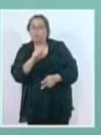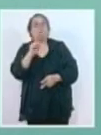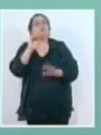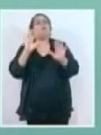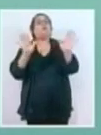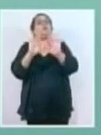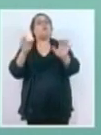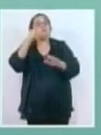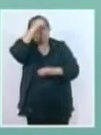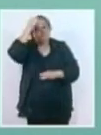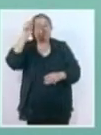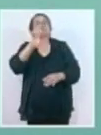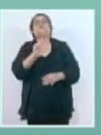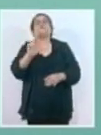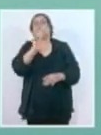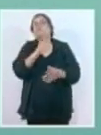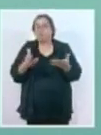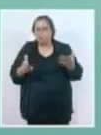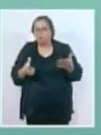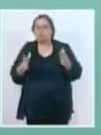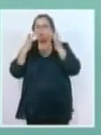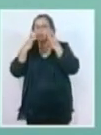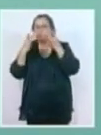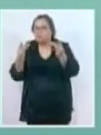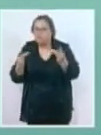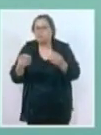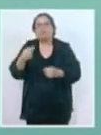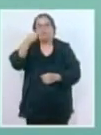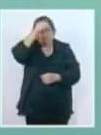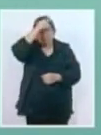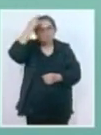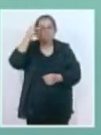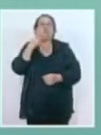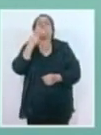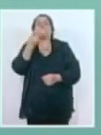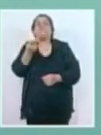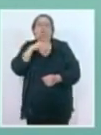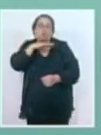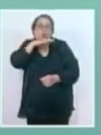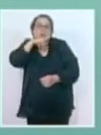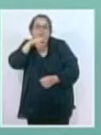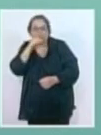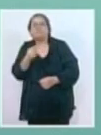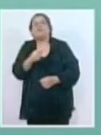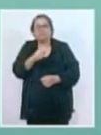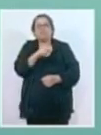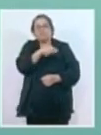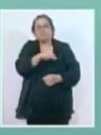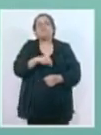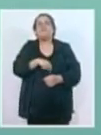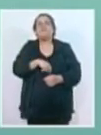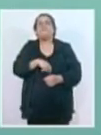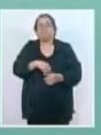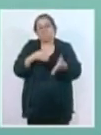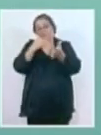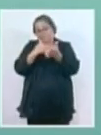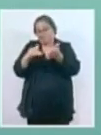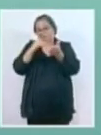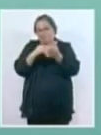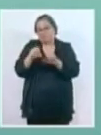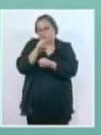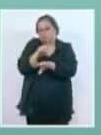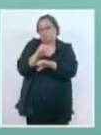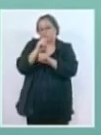da emoção, da Sim. busca, né? E o prefeito, eu faço questão de dizer, a Prefeitura de Uberlândia, prefeito Adelmo, Secretaria de